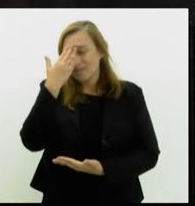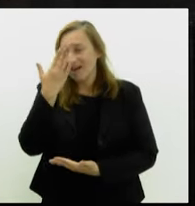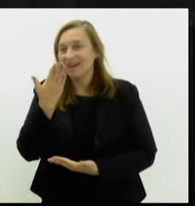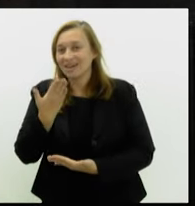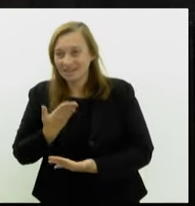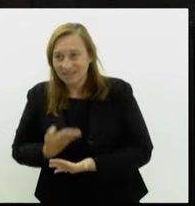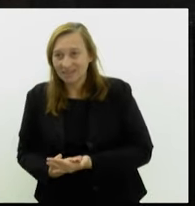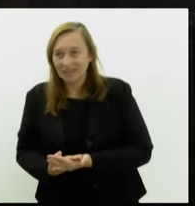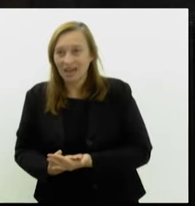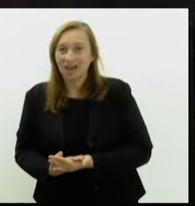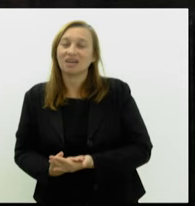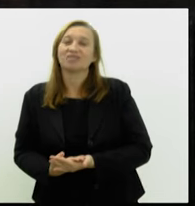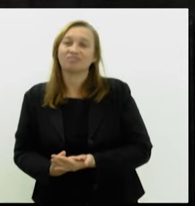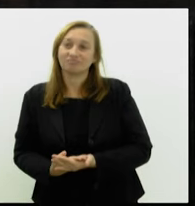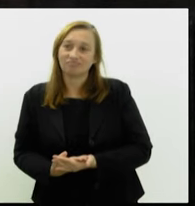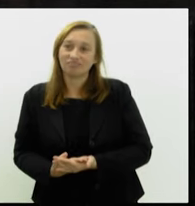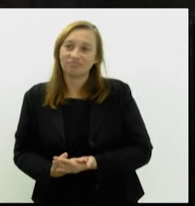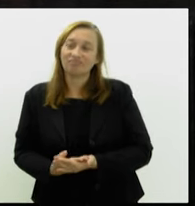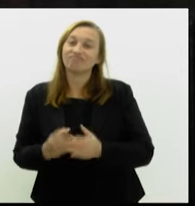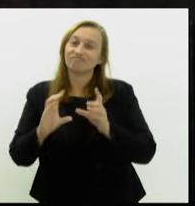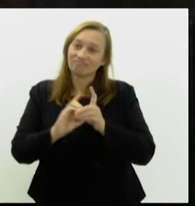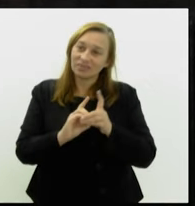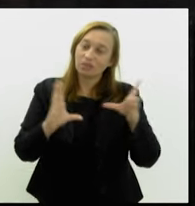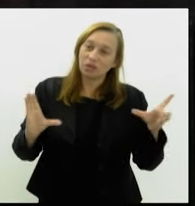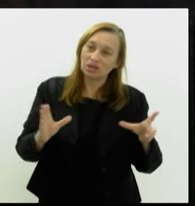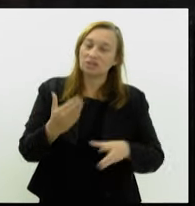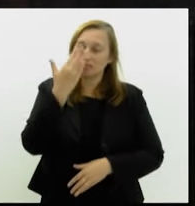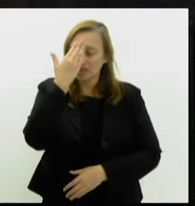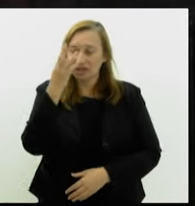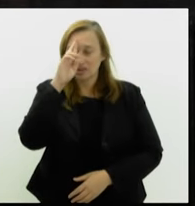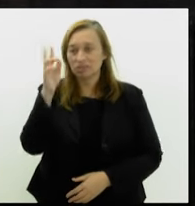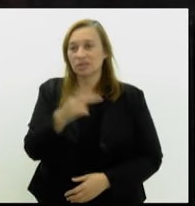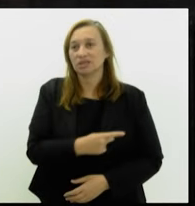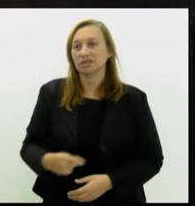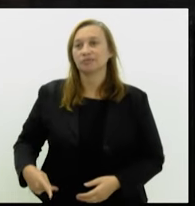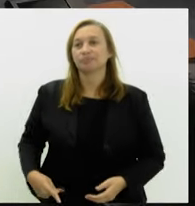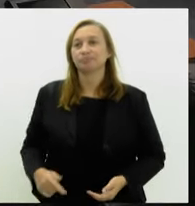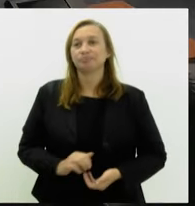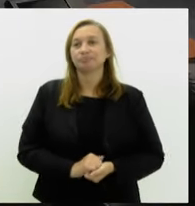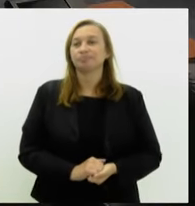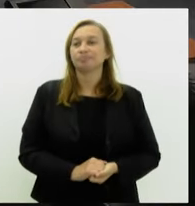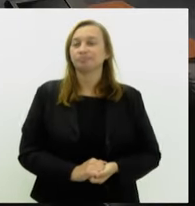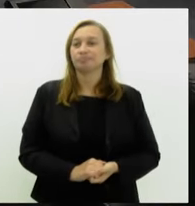credibilidade, quer seja para a democracia. Muito obrigado, senhora presidente.